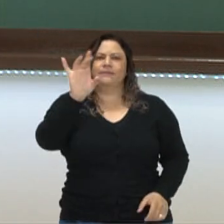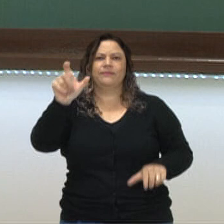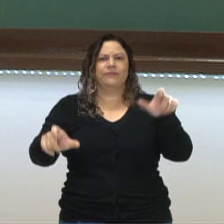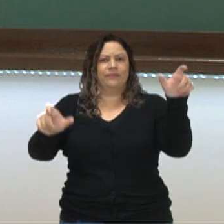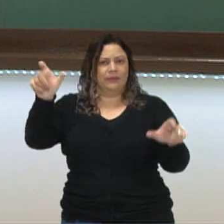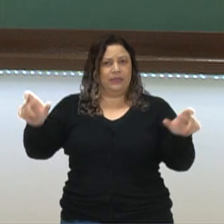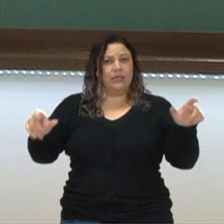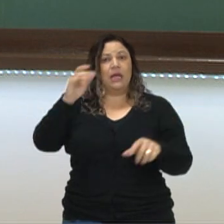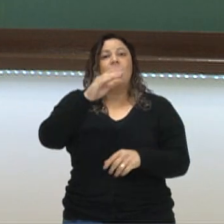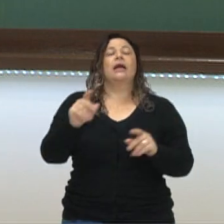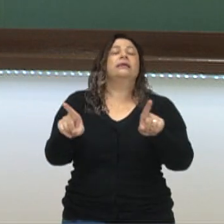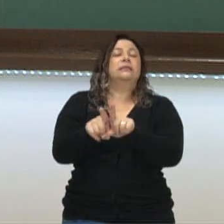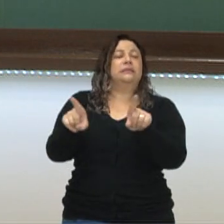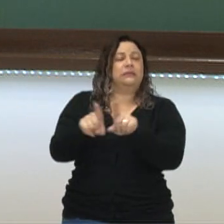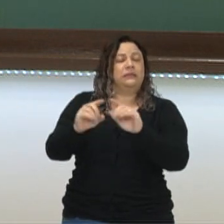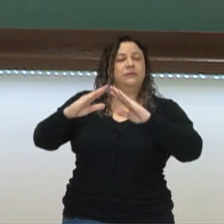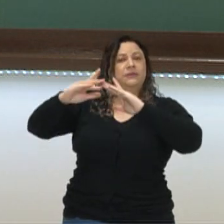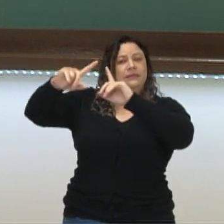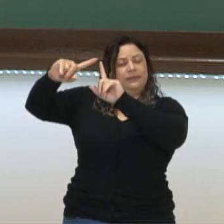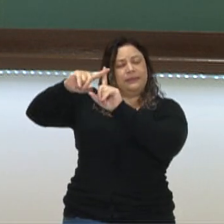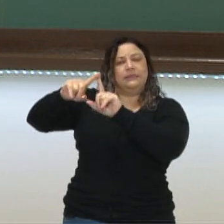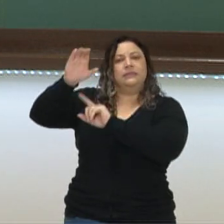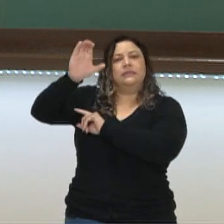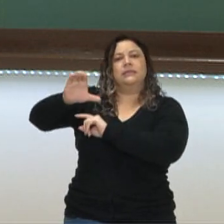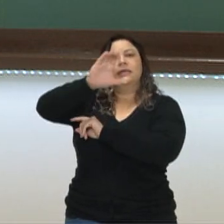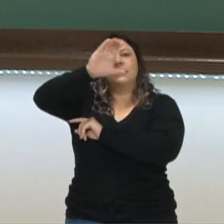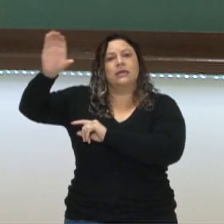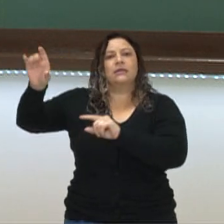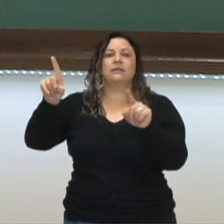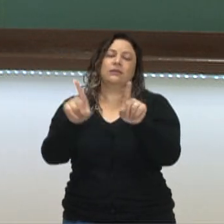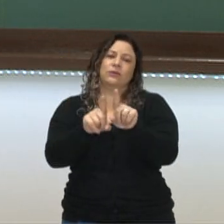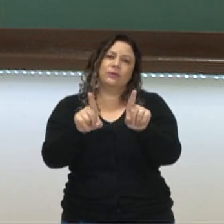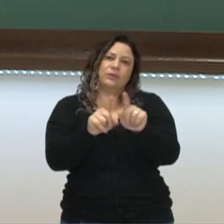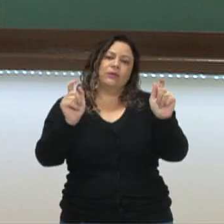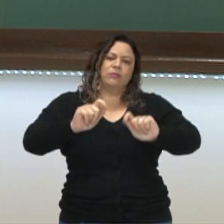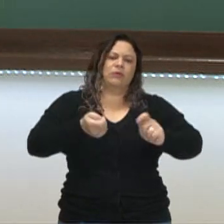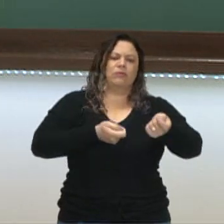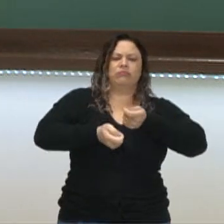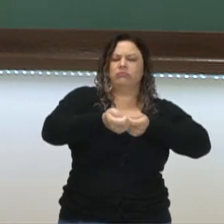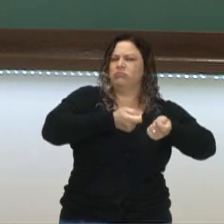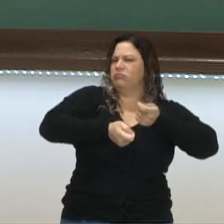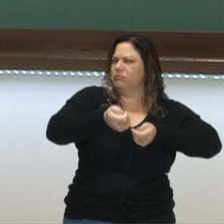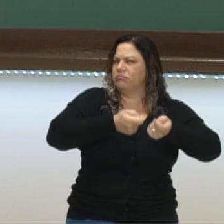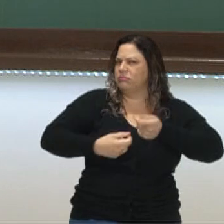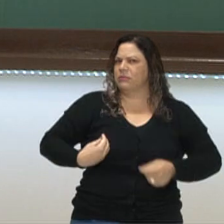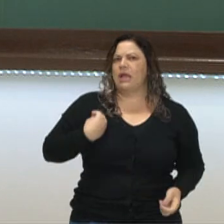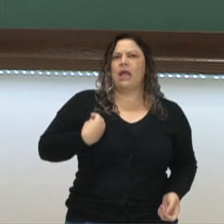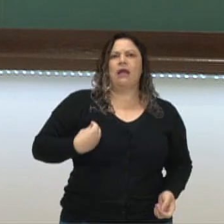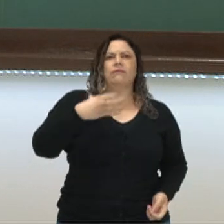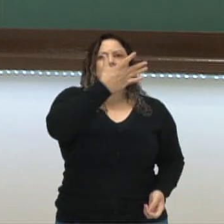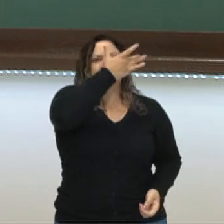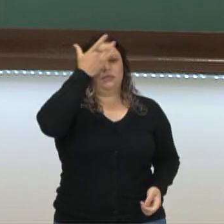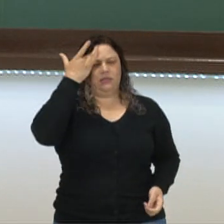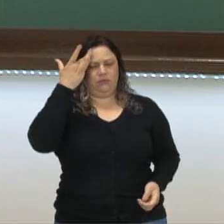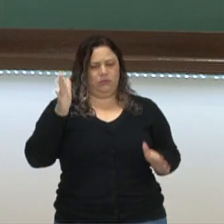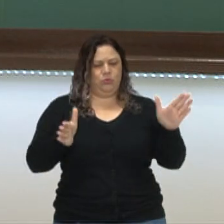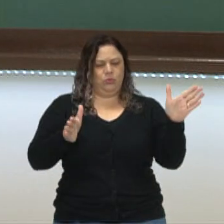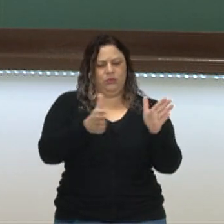Igreja Católica também. Então, de certa forma, ela controlava a vida das pessoas nesse período.